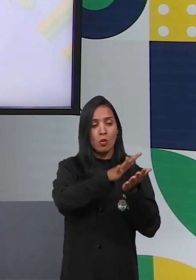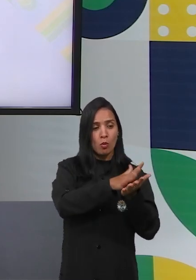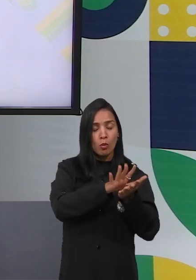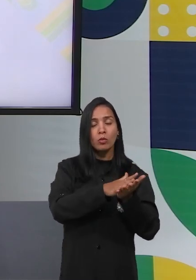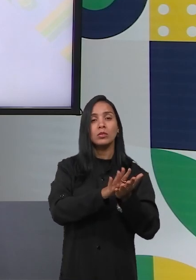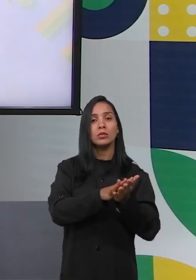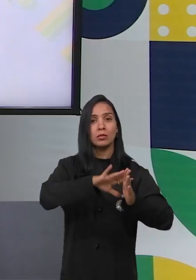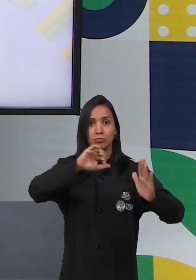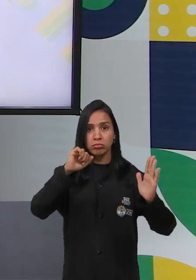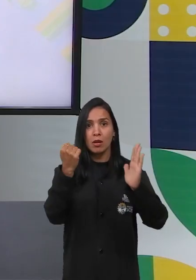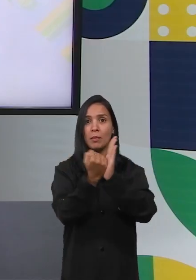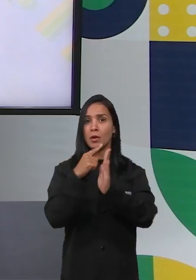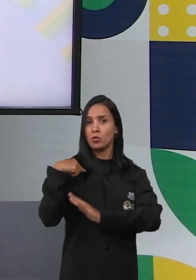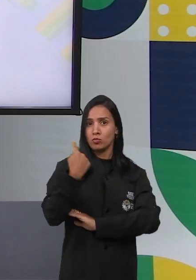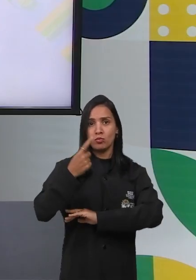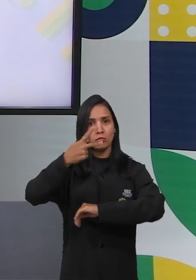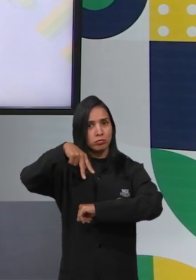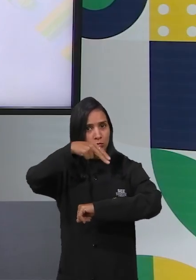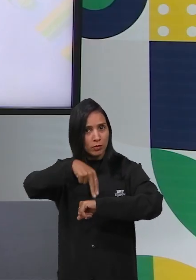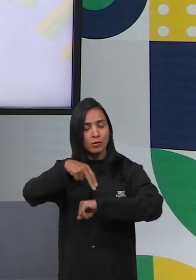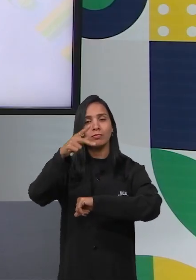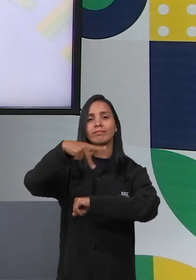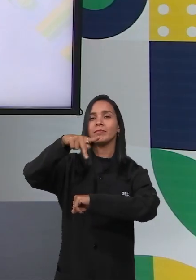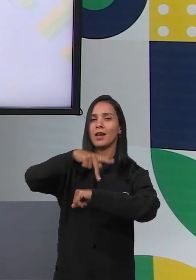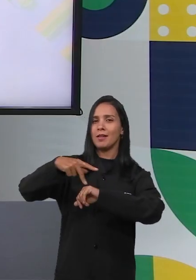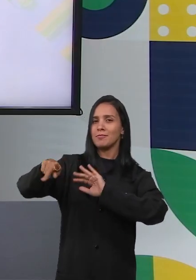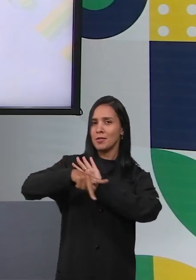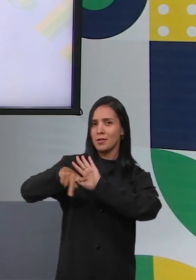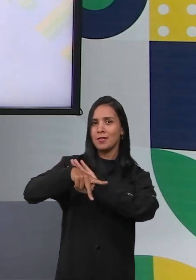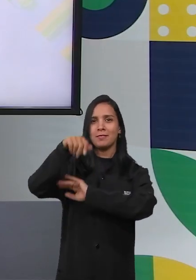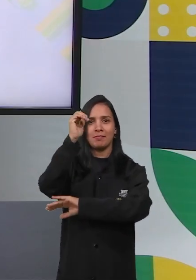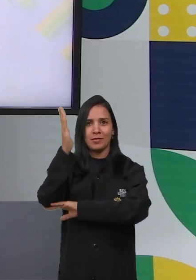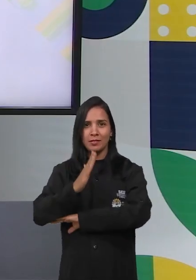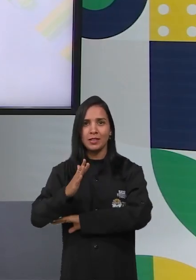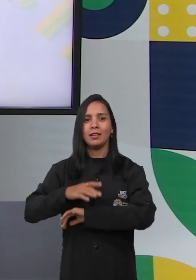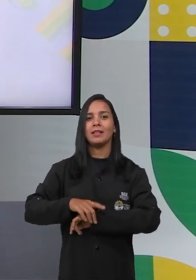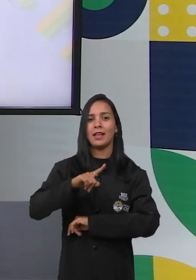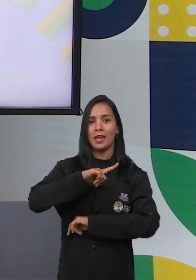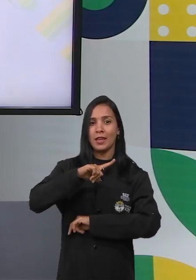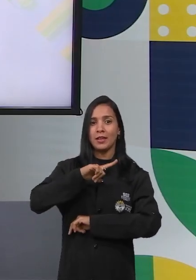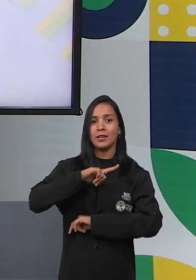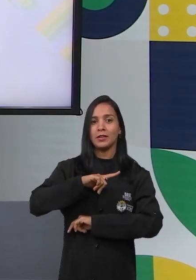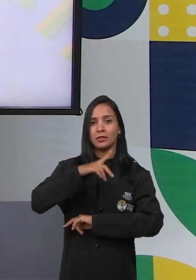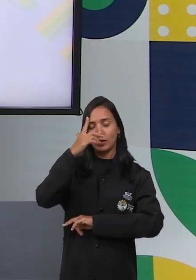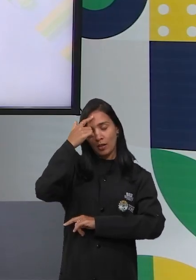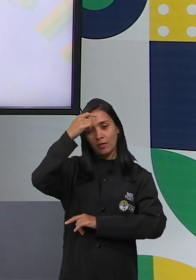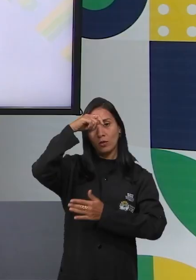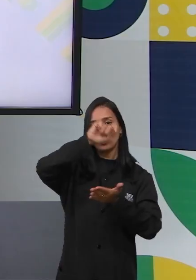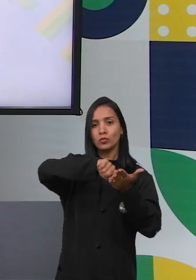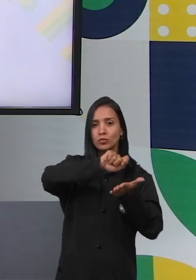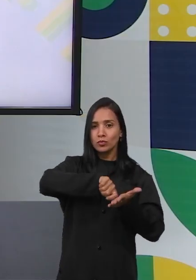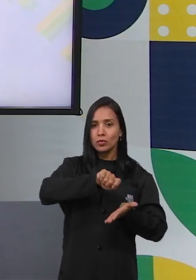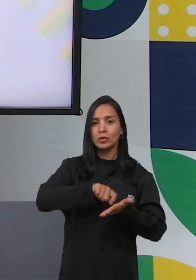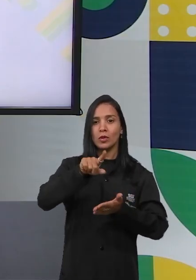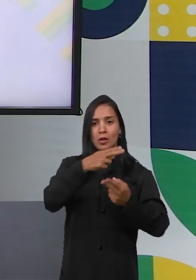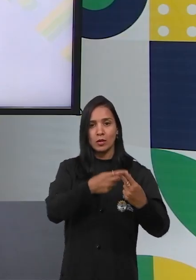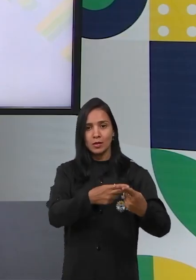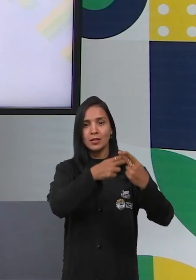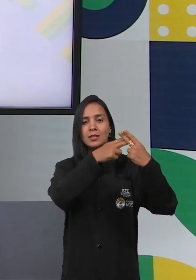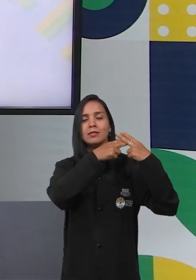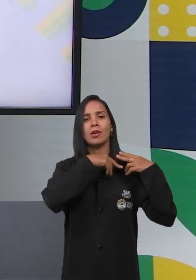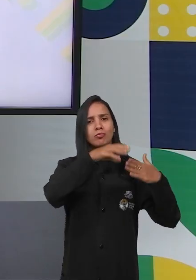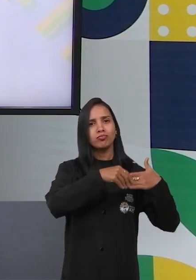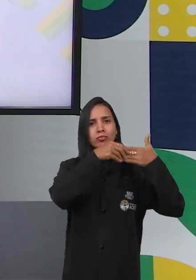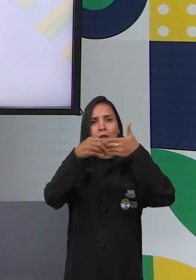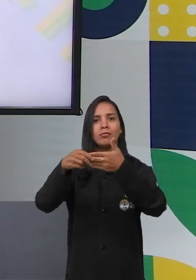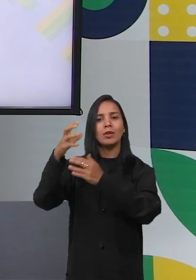a identidade nacional. Noel Rosas foi o compositor e responsável também por levar para o rádio